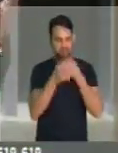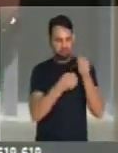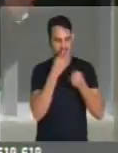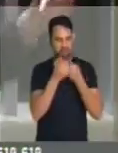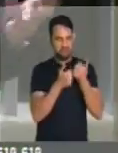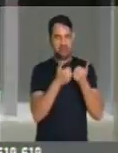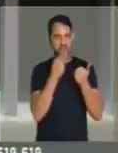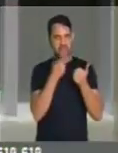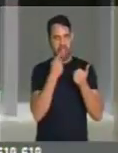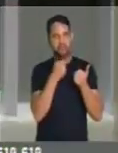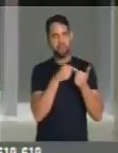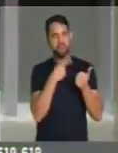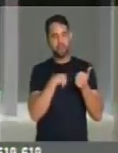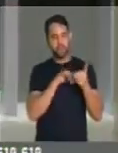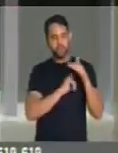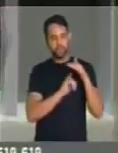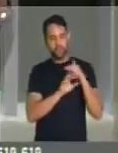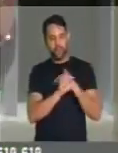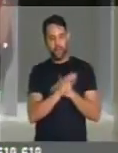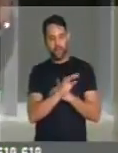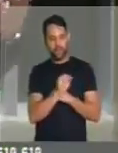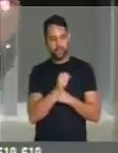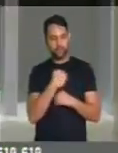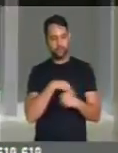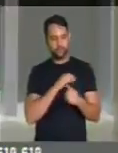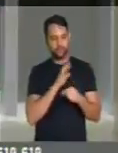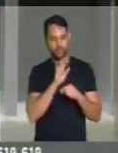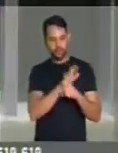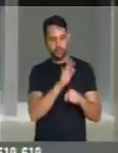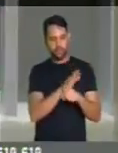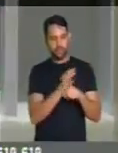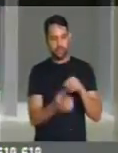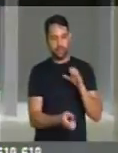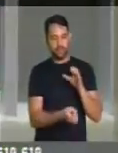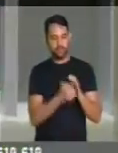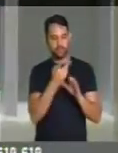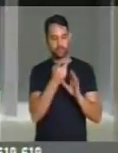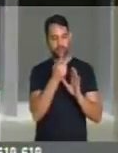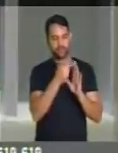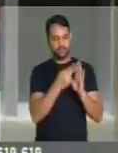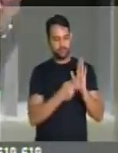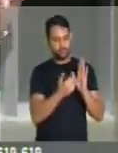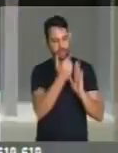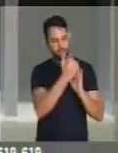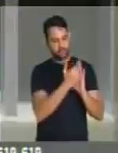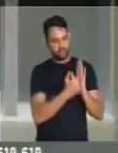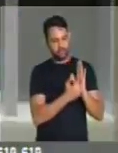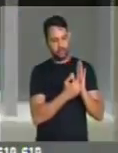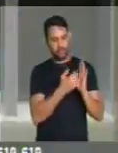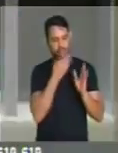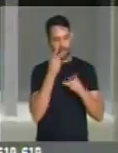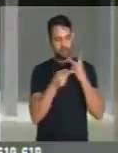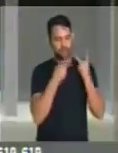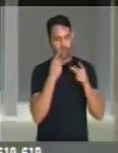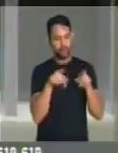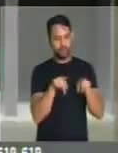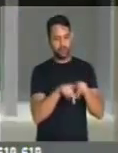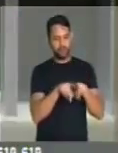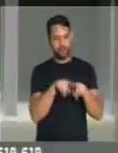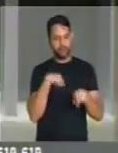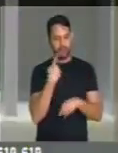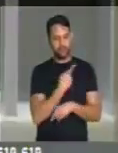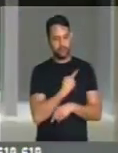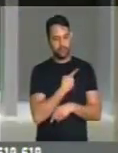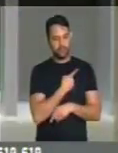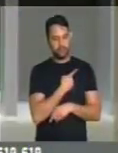elogiadas também com o Instituto Áquila nos ajudando na construção desse programa, elogiado por até mesmo os